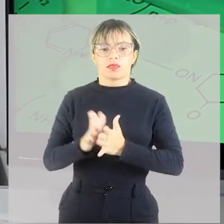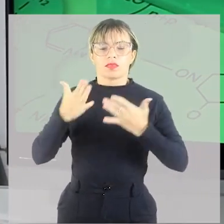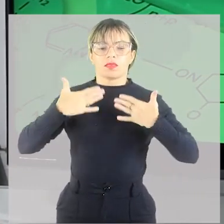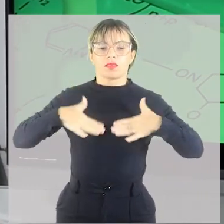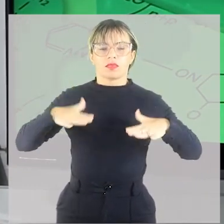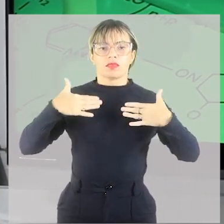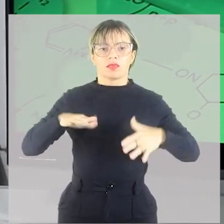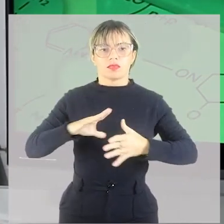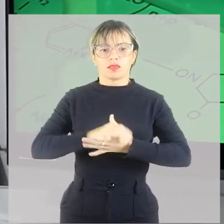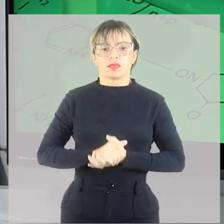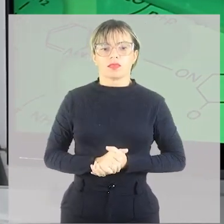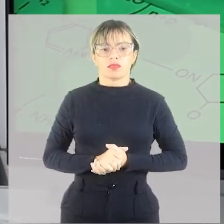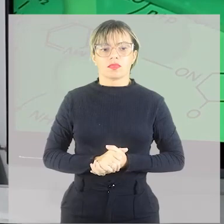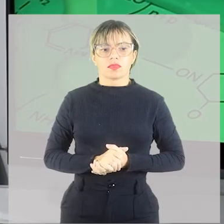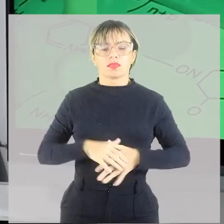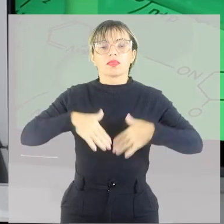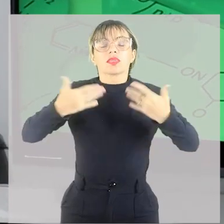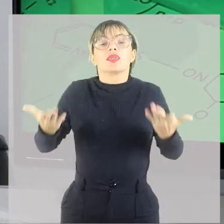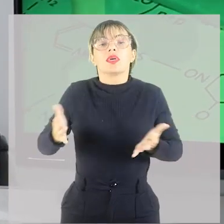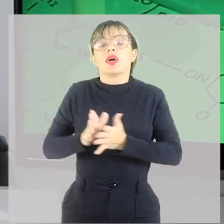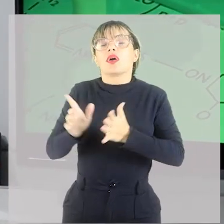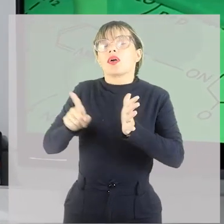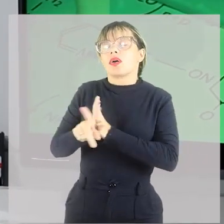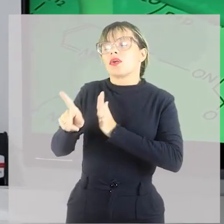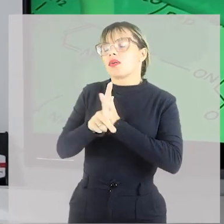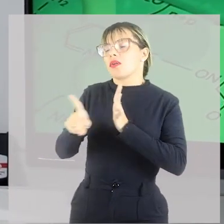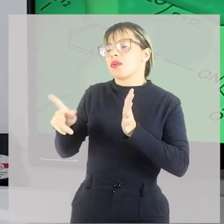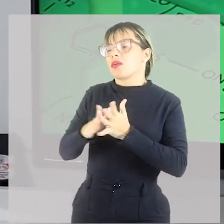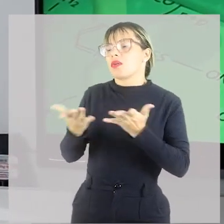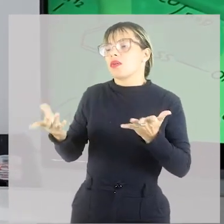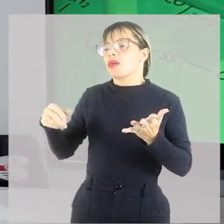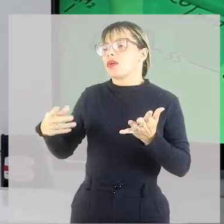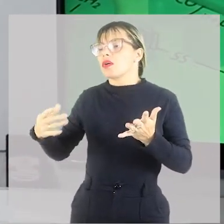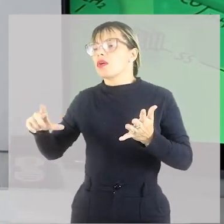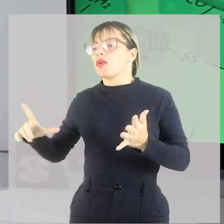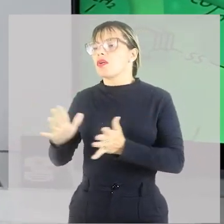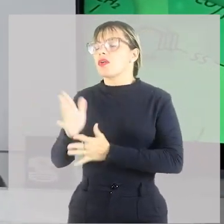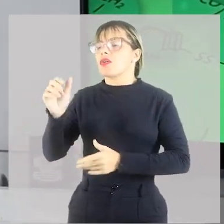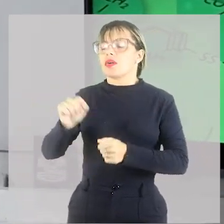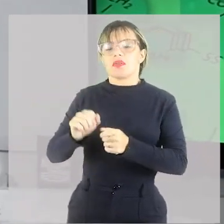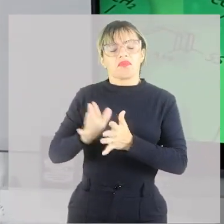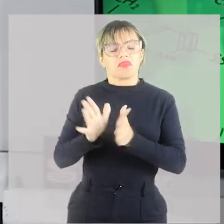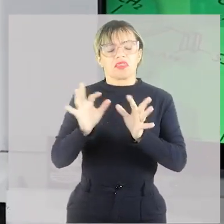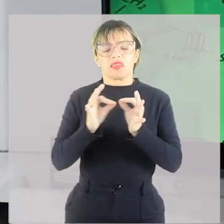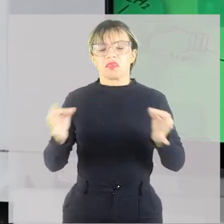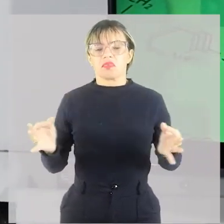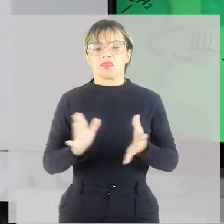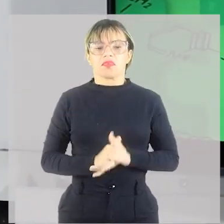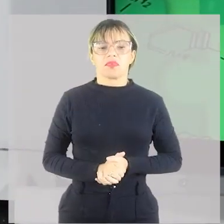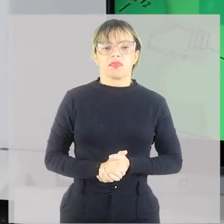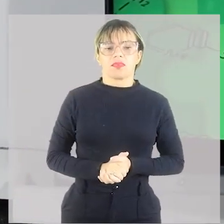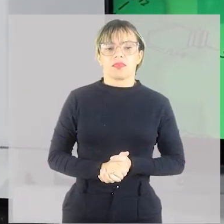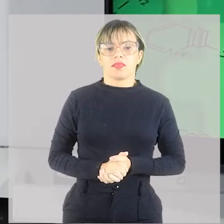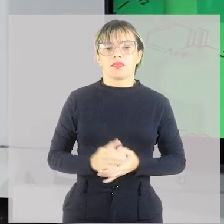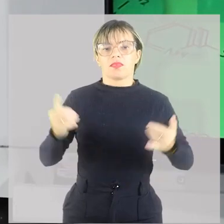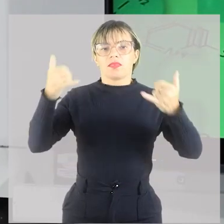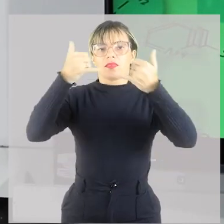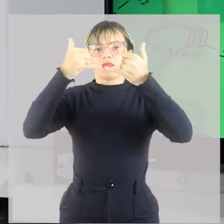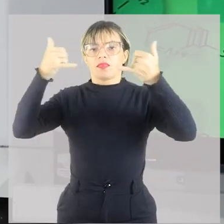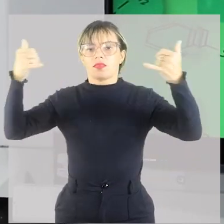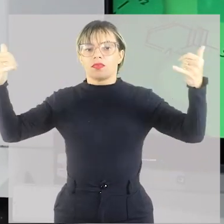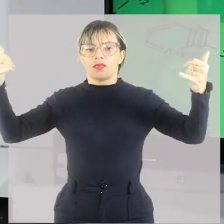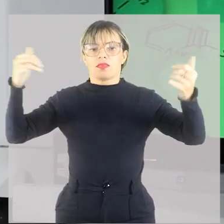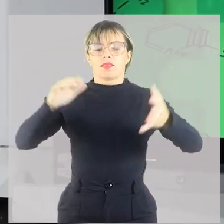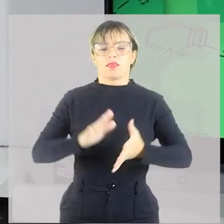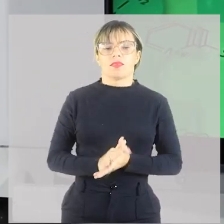Tranquilo? Tá, Daniel, e agora? O que eu faço bem aí? Simples. Primeira coisa que meu filho vai fazer. Chega bem aqui, ó. Passa o plano,